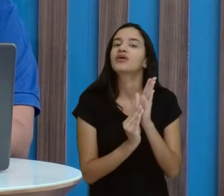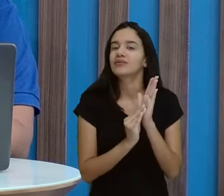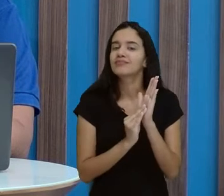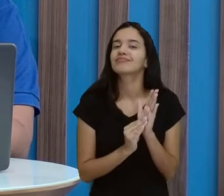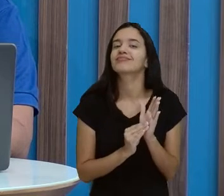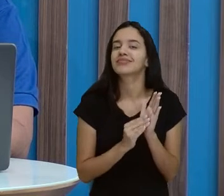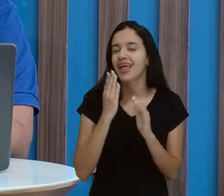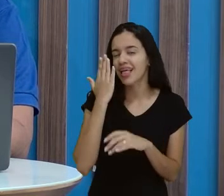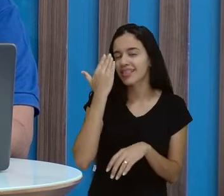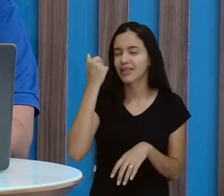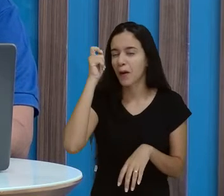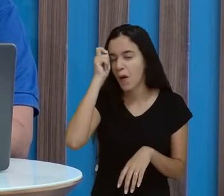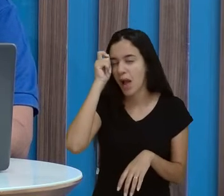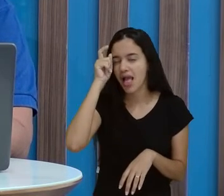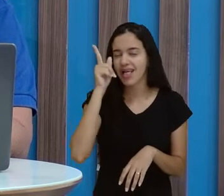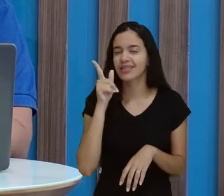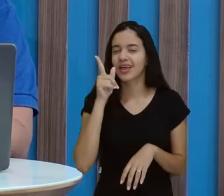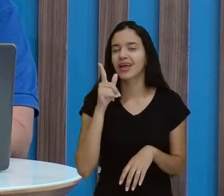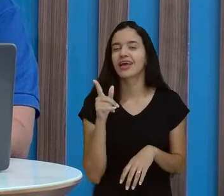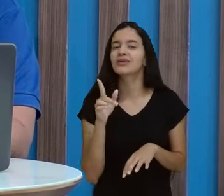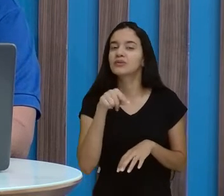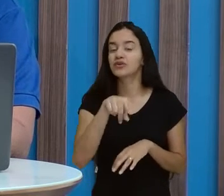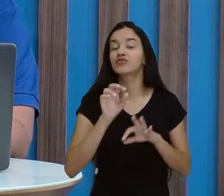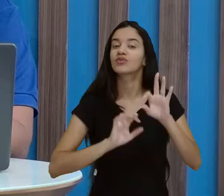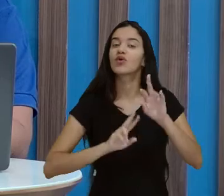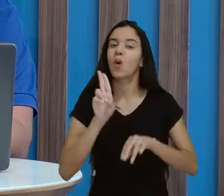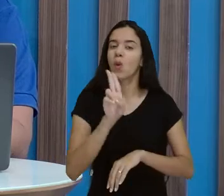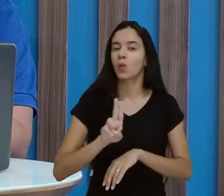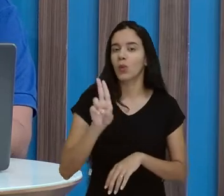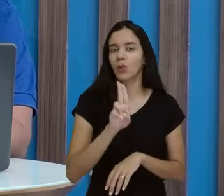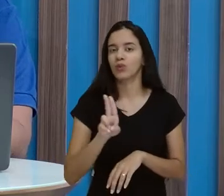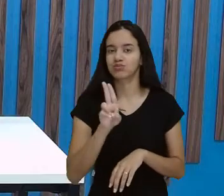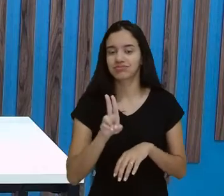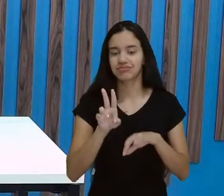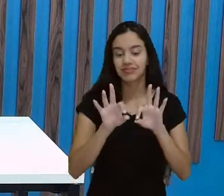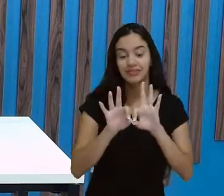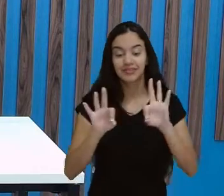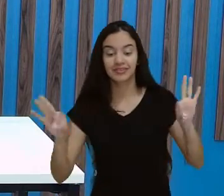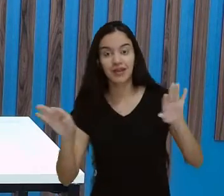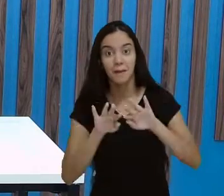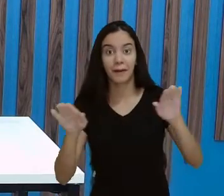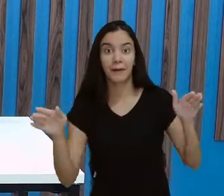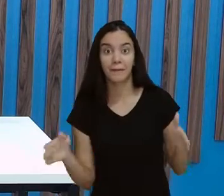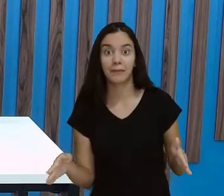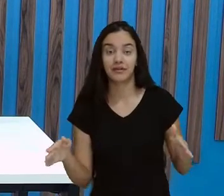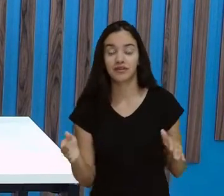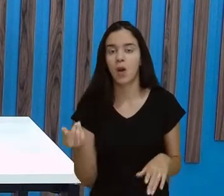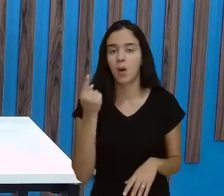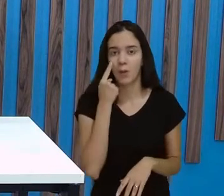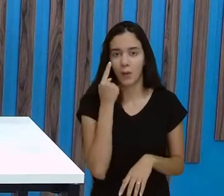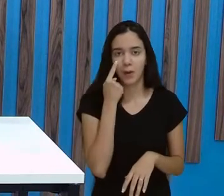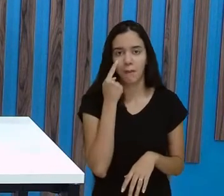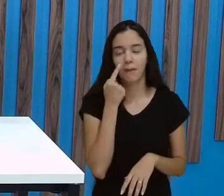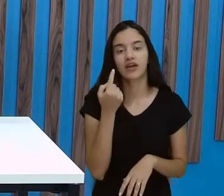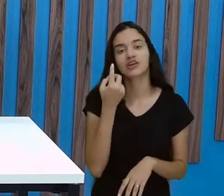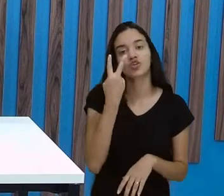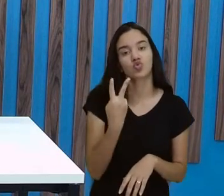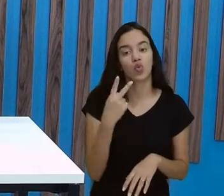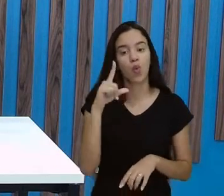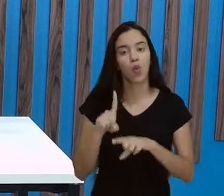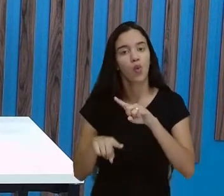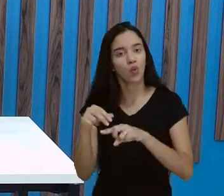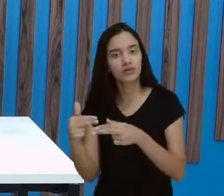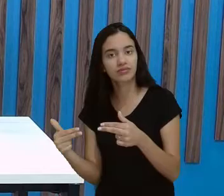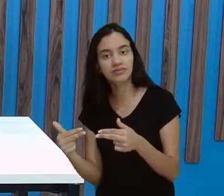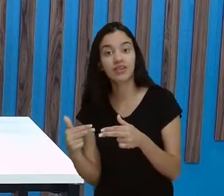ter alguma ideia do que você vai utilizar aí para medir a mesa. Isso mesmo. Olha só, eu trouxe aqui dois instrumentos,